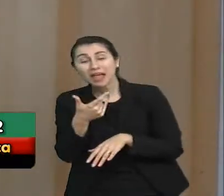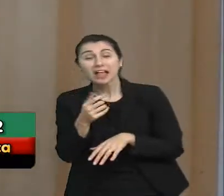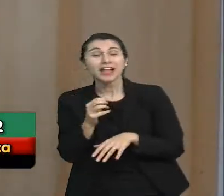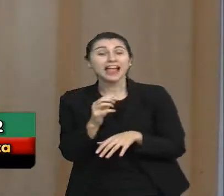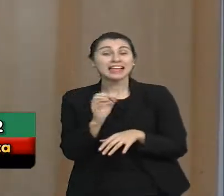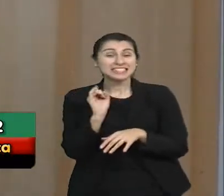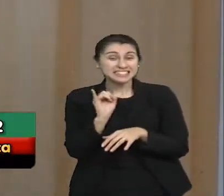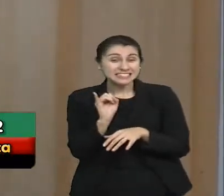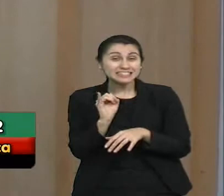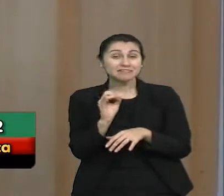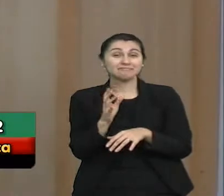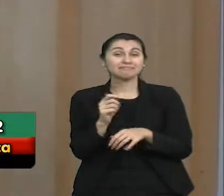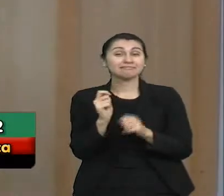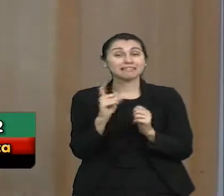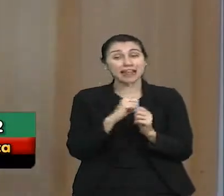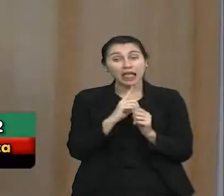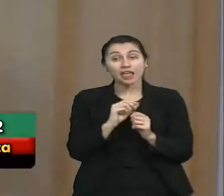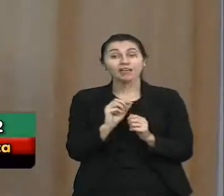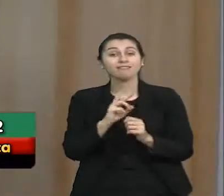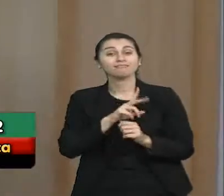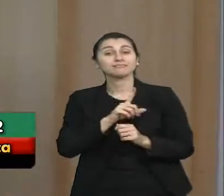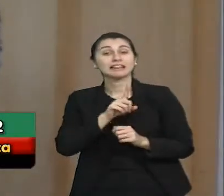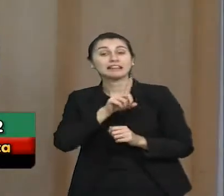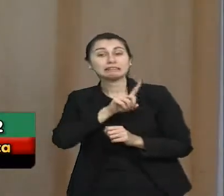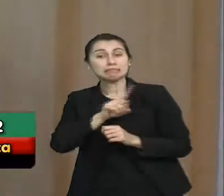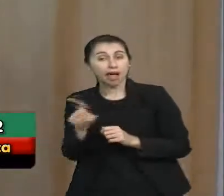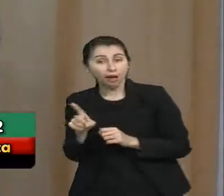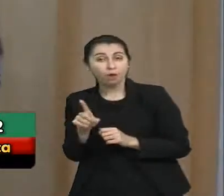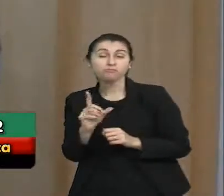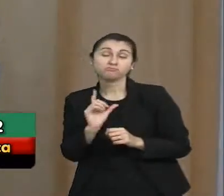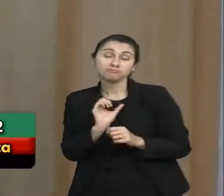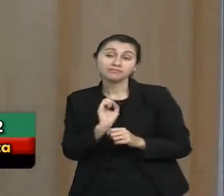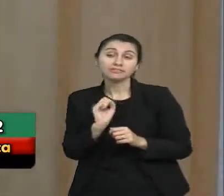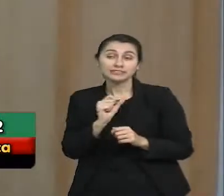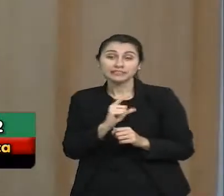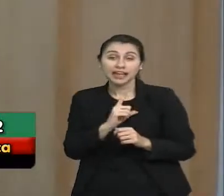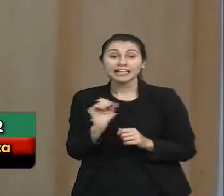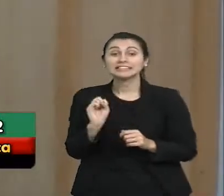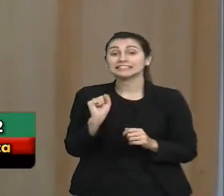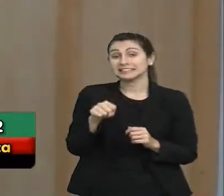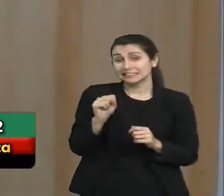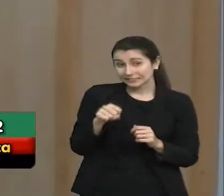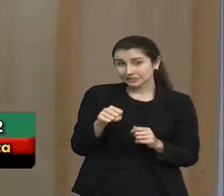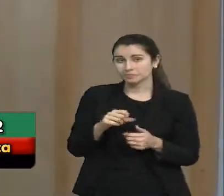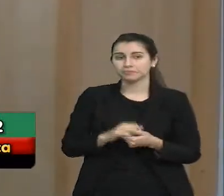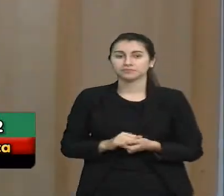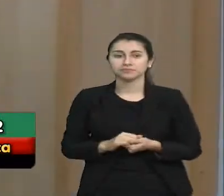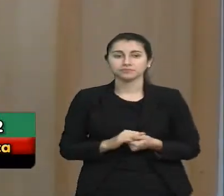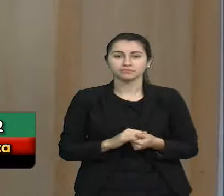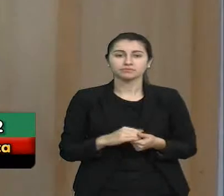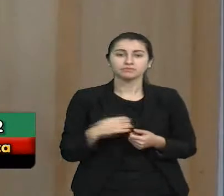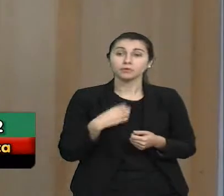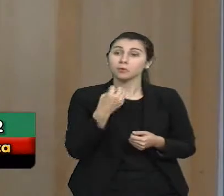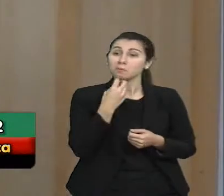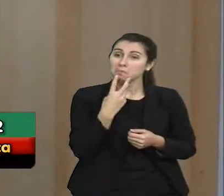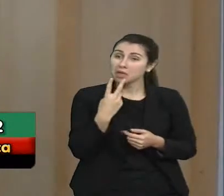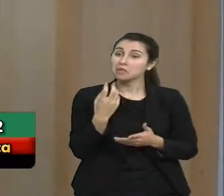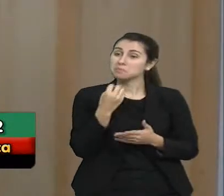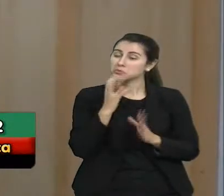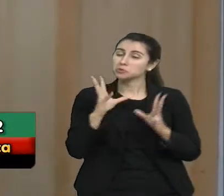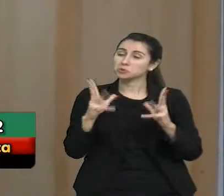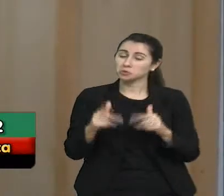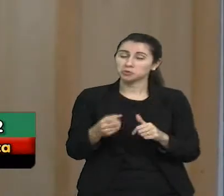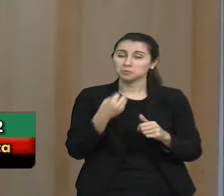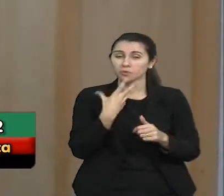Mas, assim, com a graça de Deus, pela fé, né, fui bem recebida por todos. E